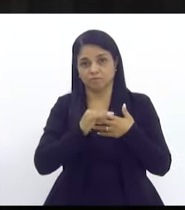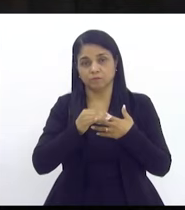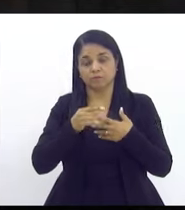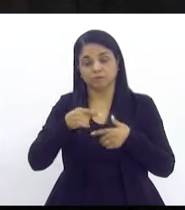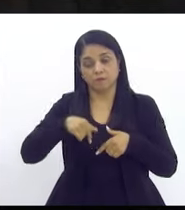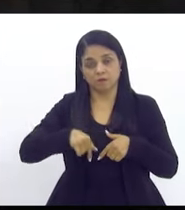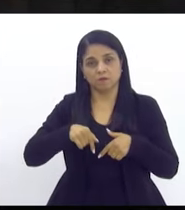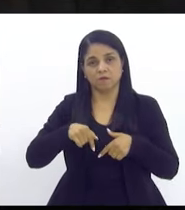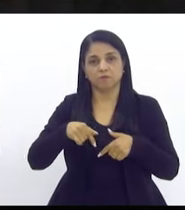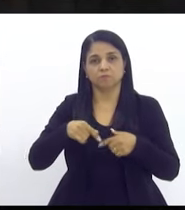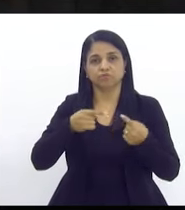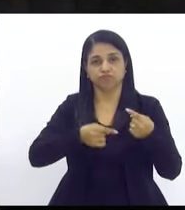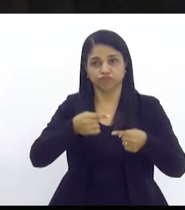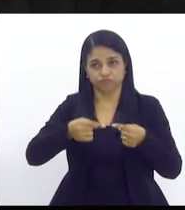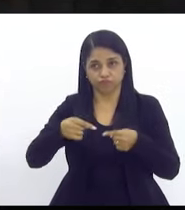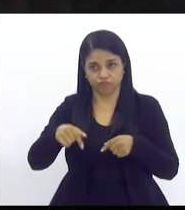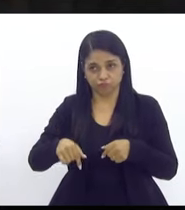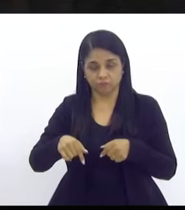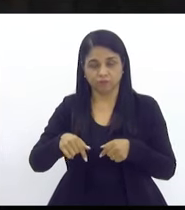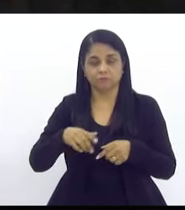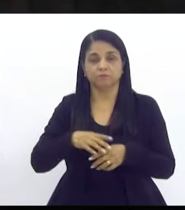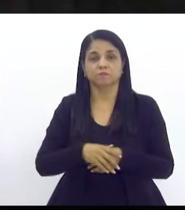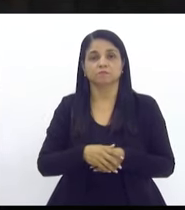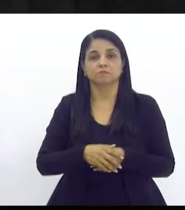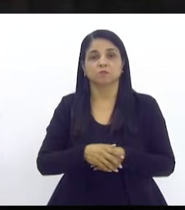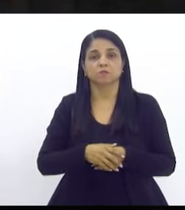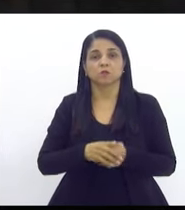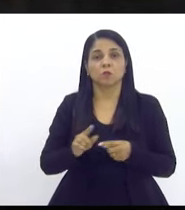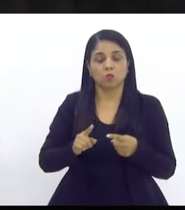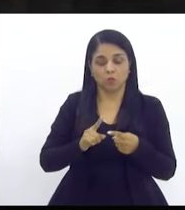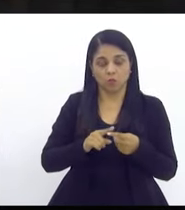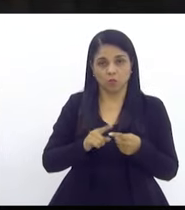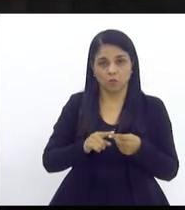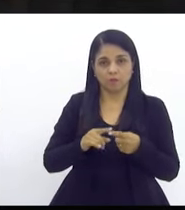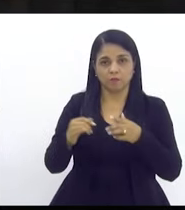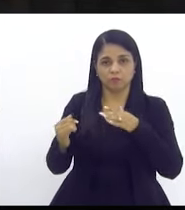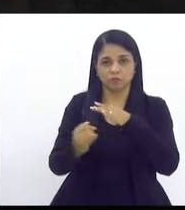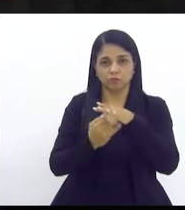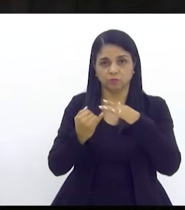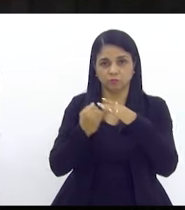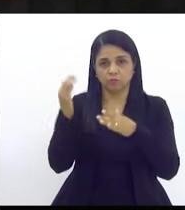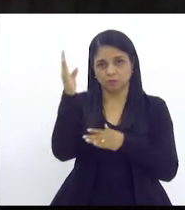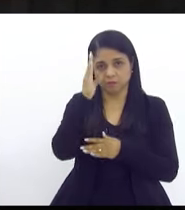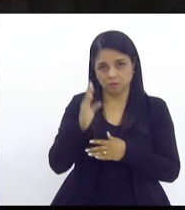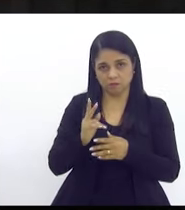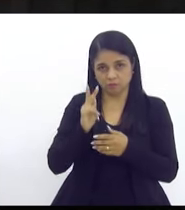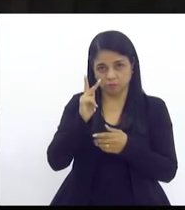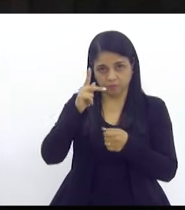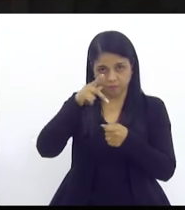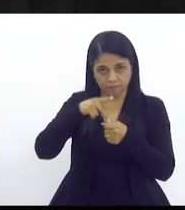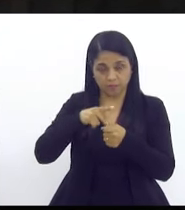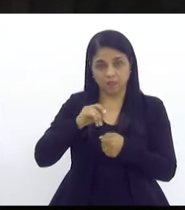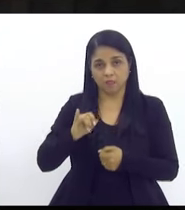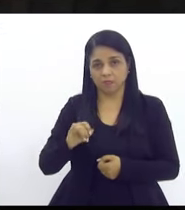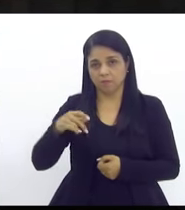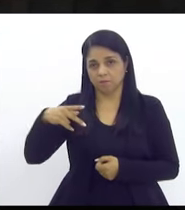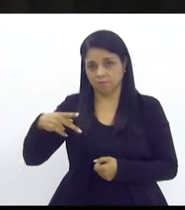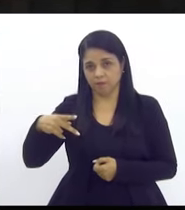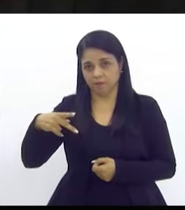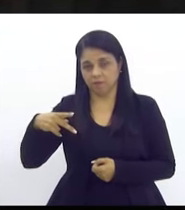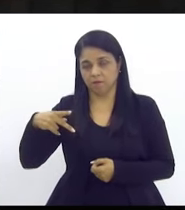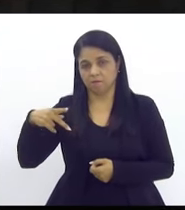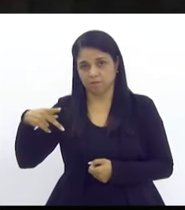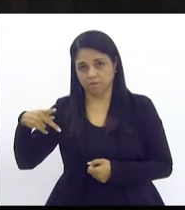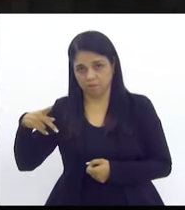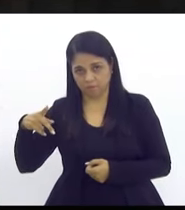Uma, produzida pelo Instituto Brasileiro de Petróleo, IBP.